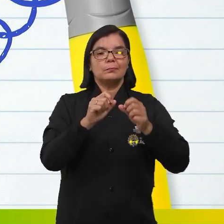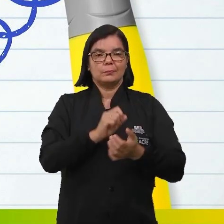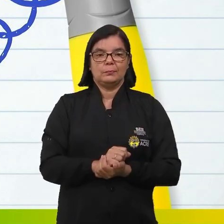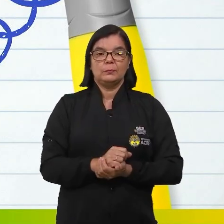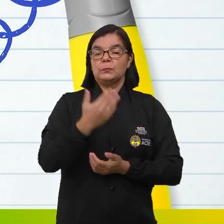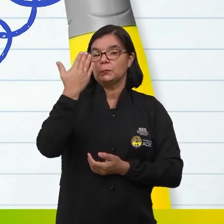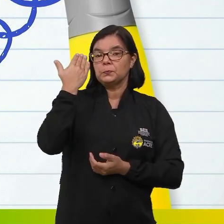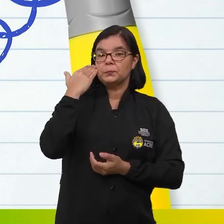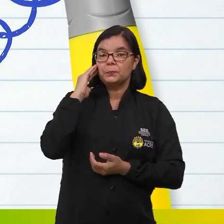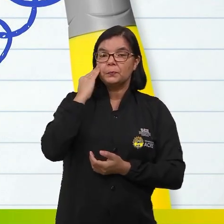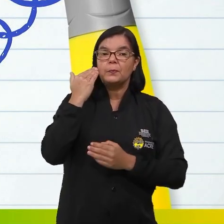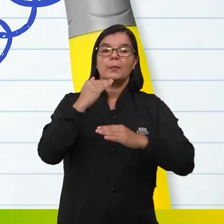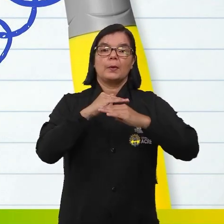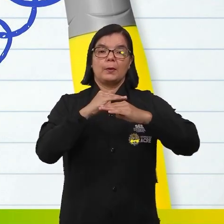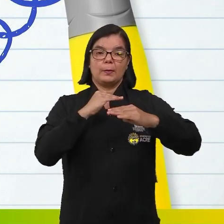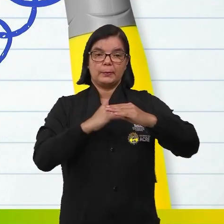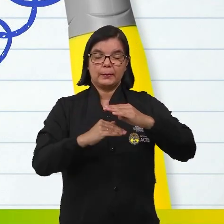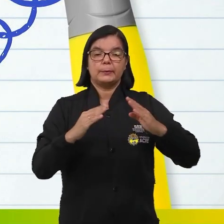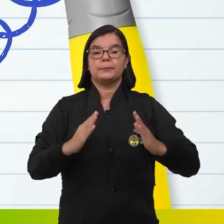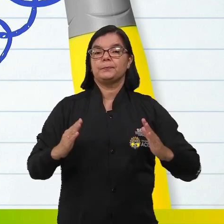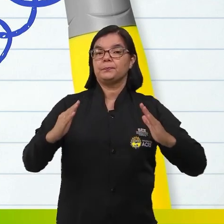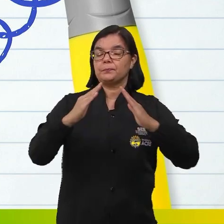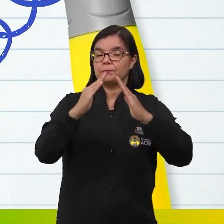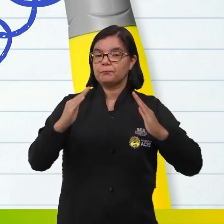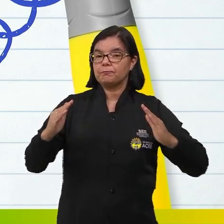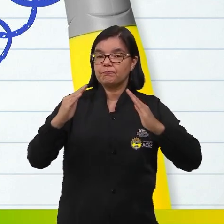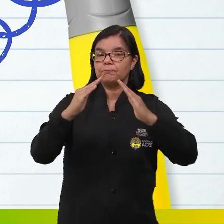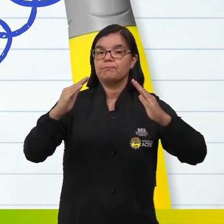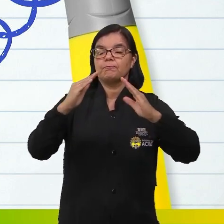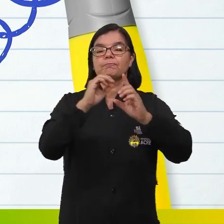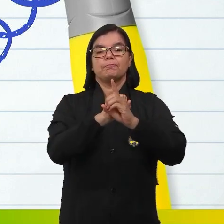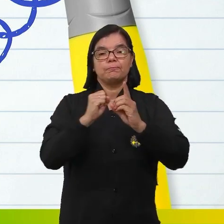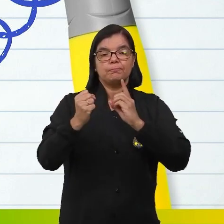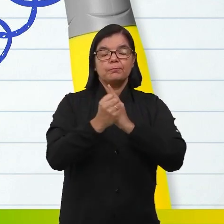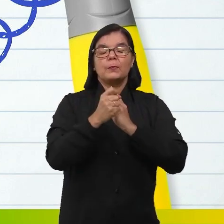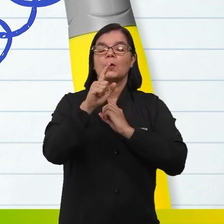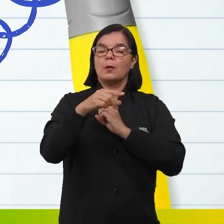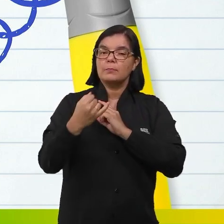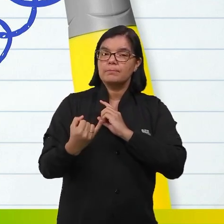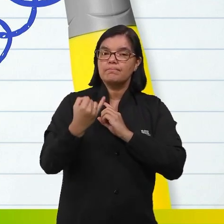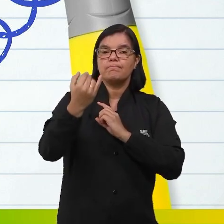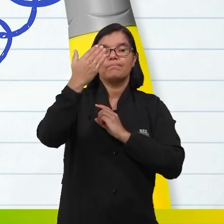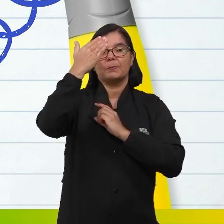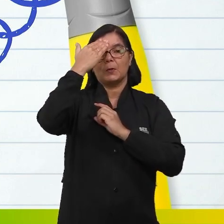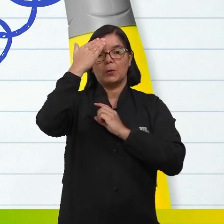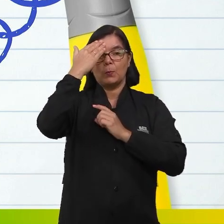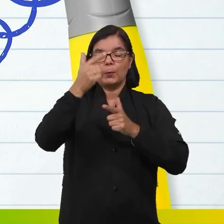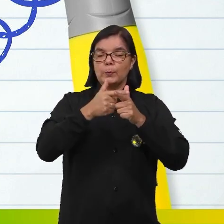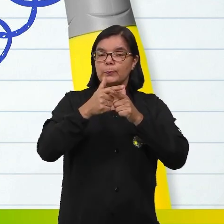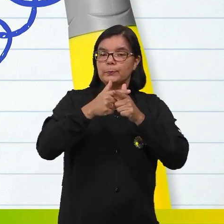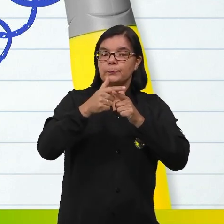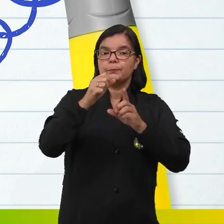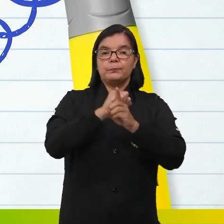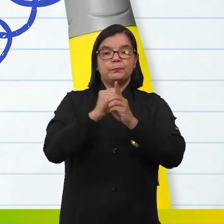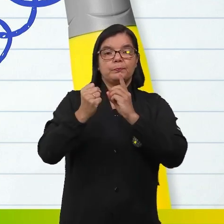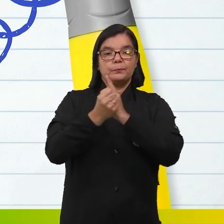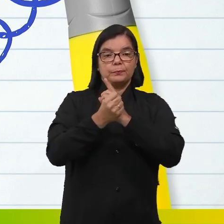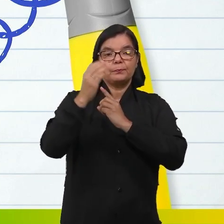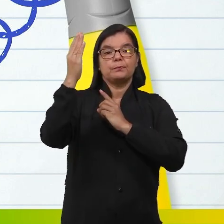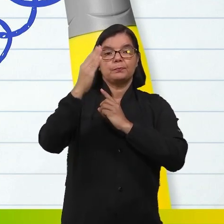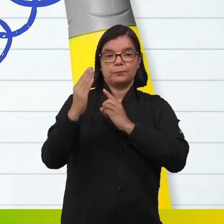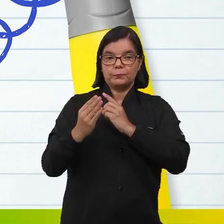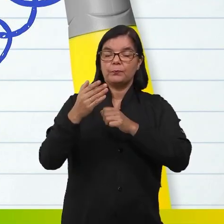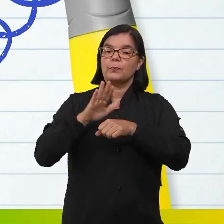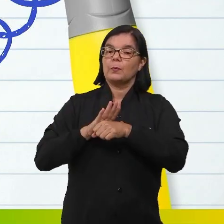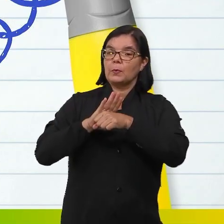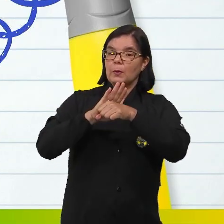que compreender desigualdade e estratificação é essencial para entender os problemas sociais do Brasil.